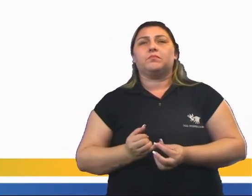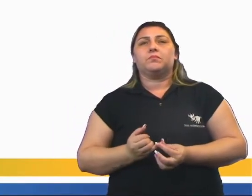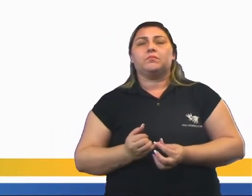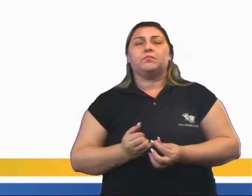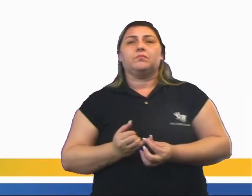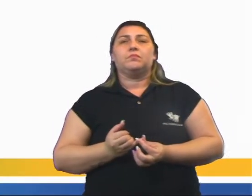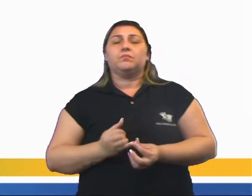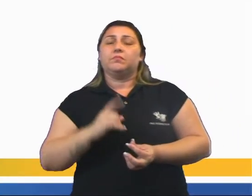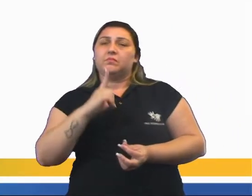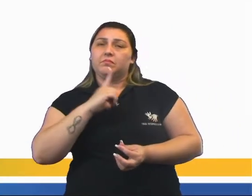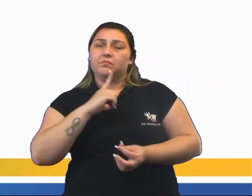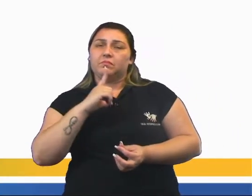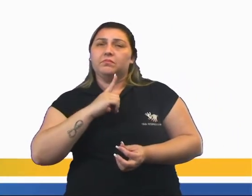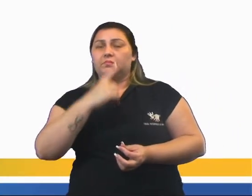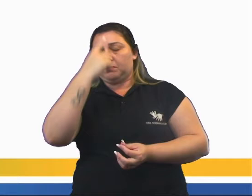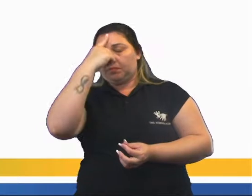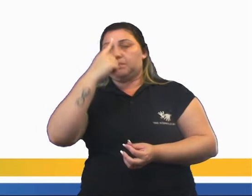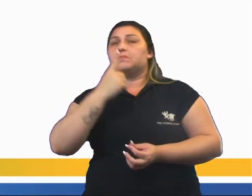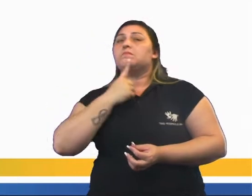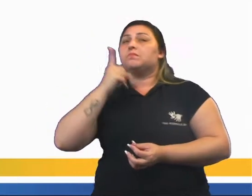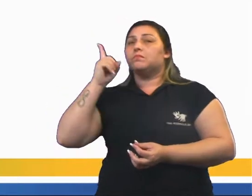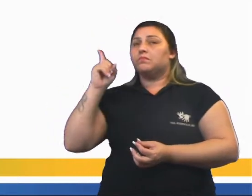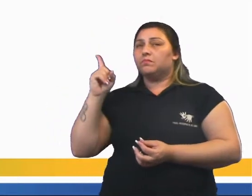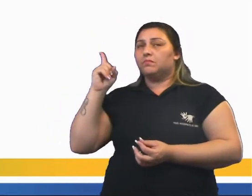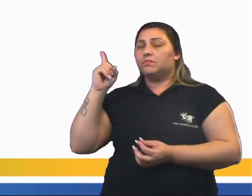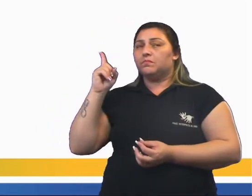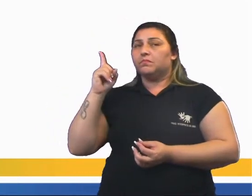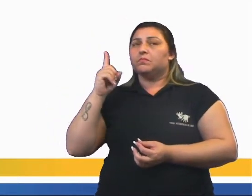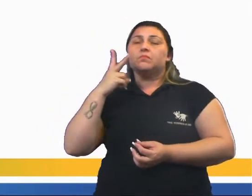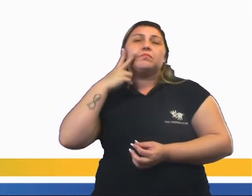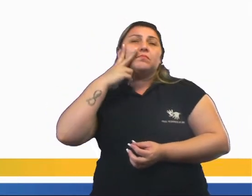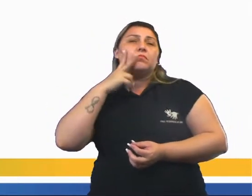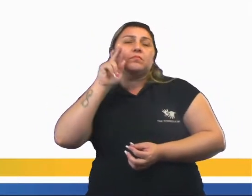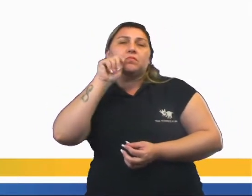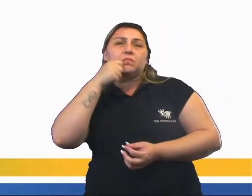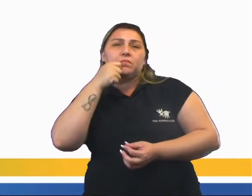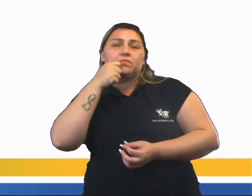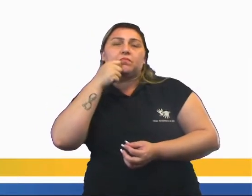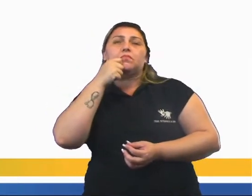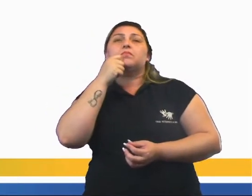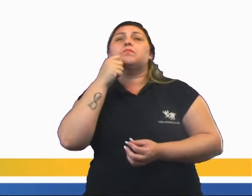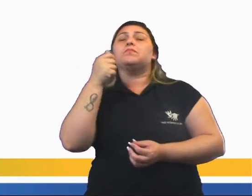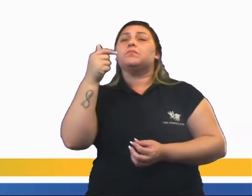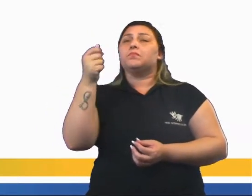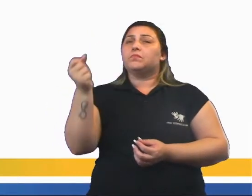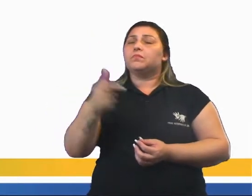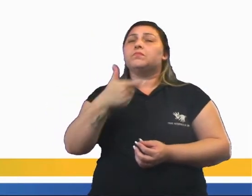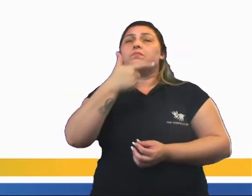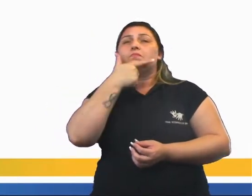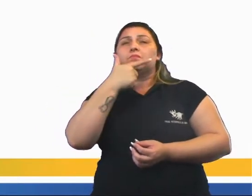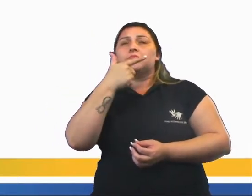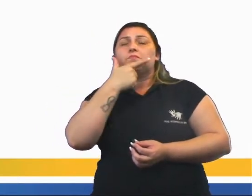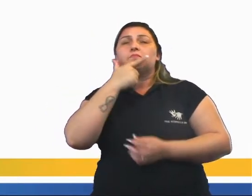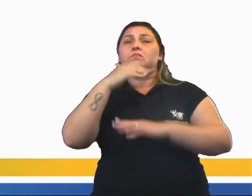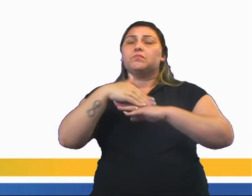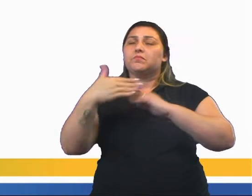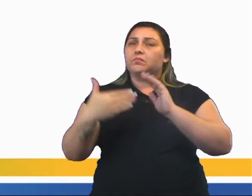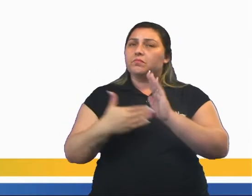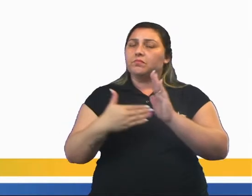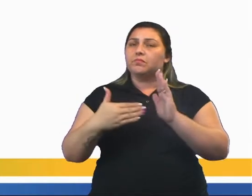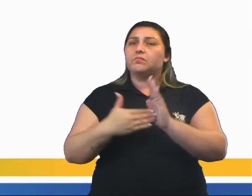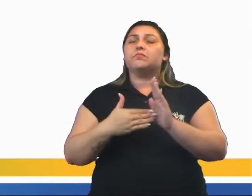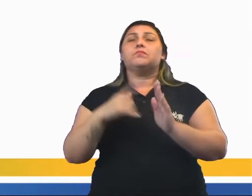Nós temos aqui, novamente, a imagem, olha, de um vinho, pães, né? Novamente de queijos, que em todos